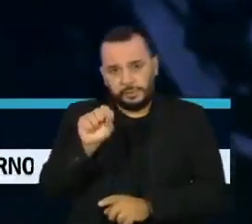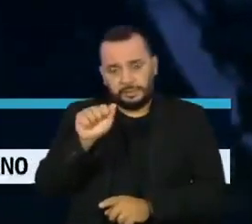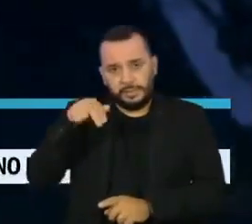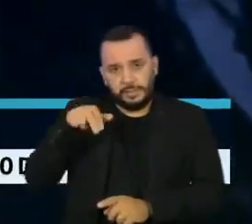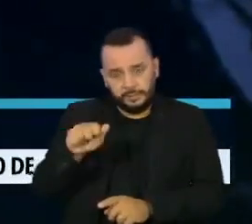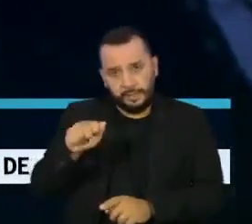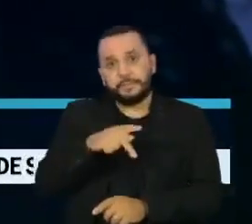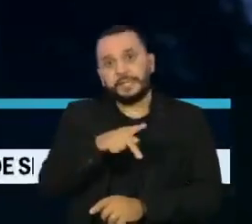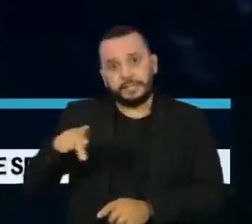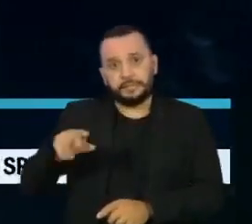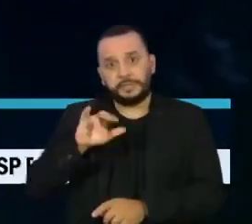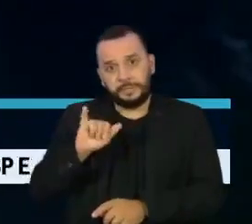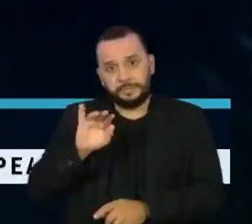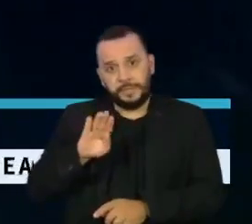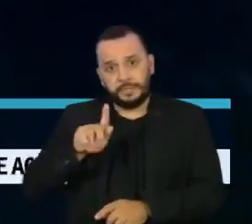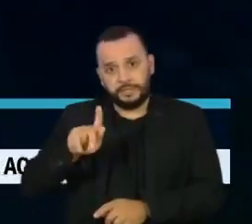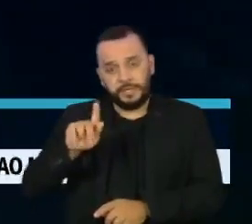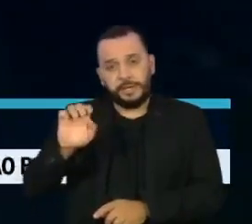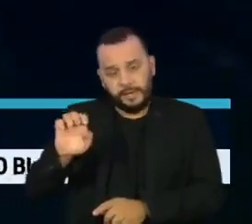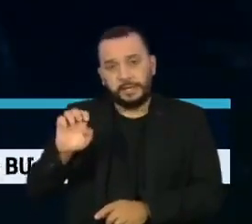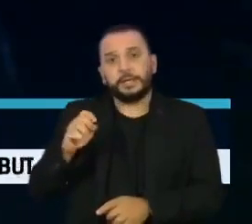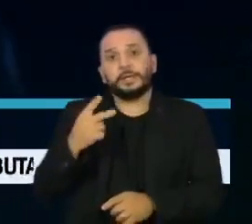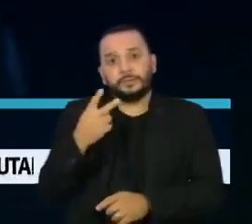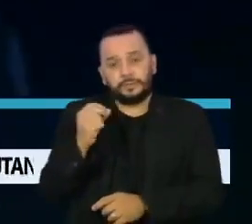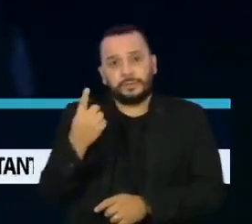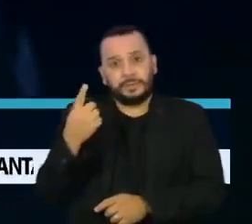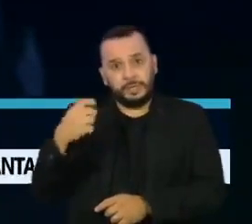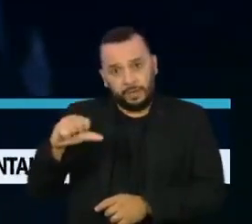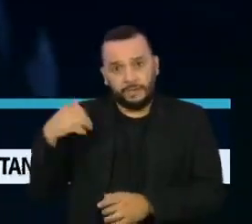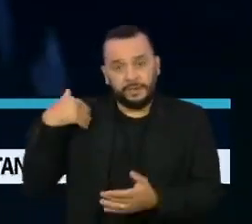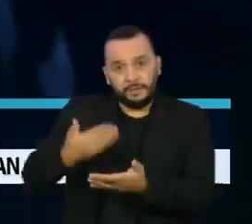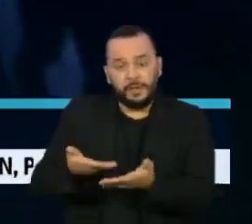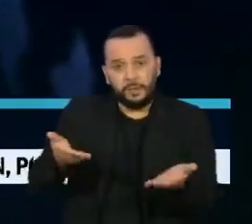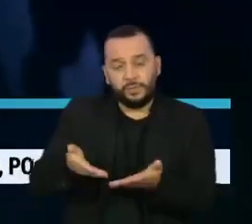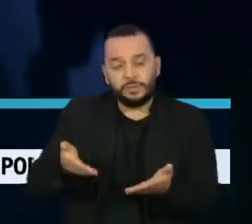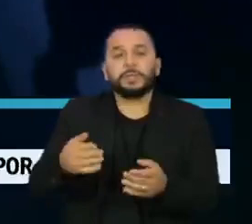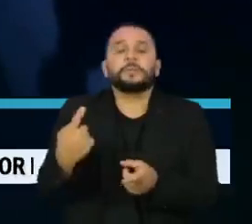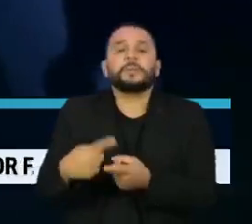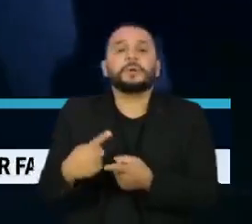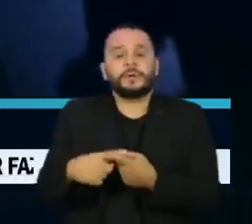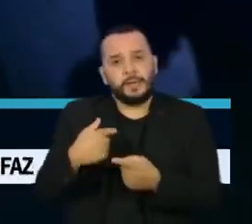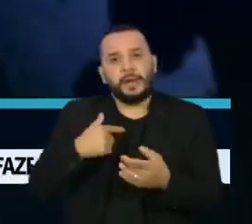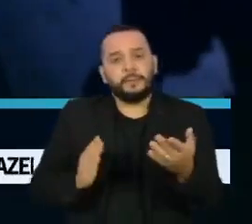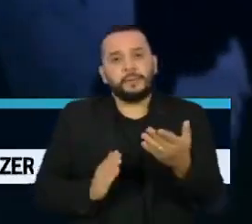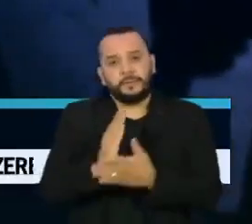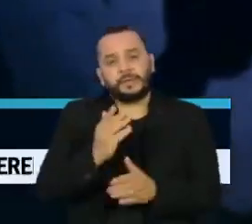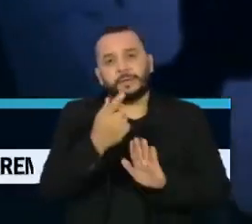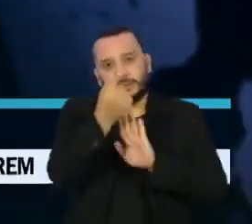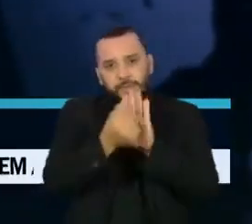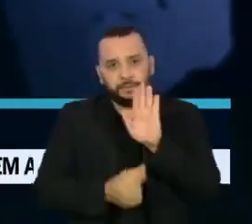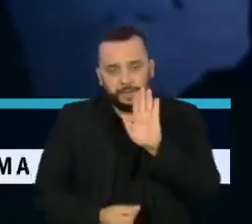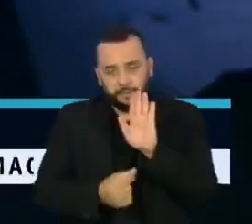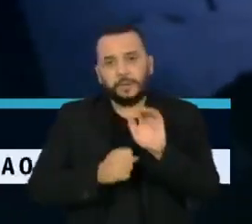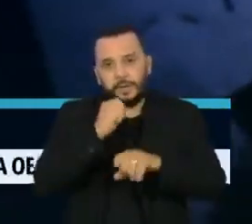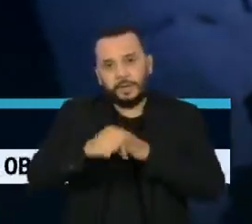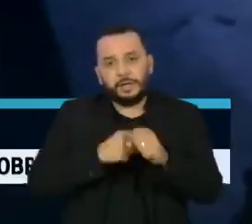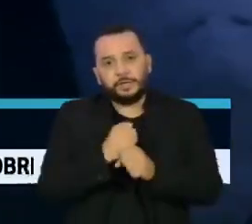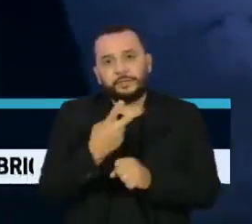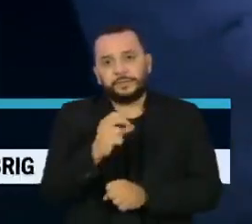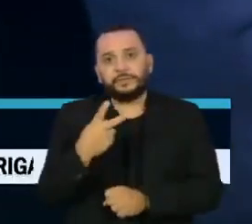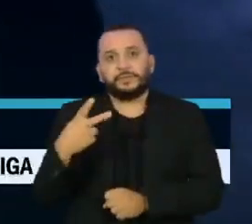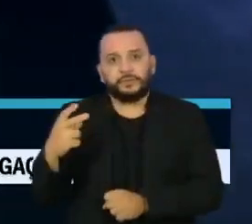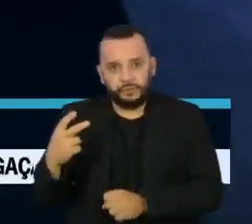na presidência do IBGE desde 2019 a saída ocorre um dia depois da aprovação do orçamento da União para 2021